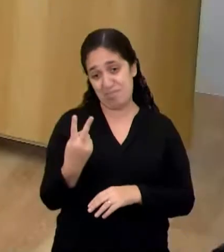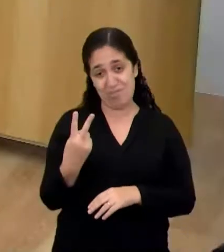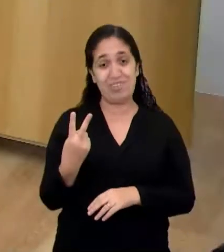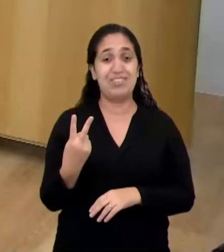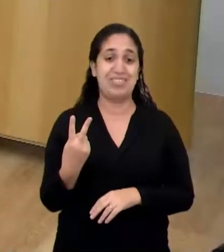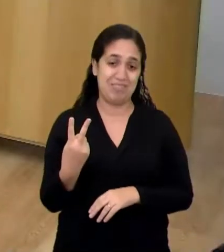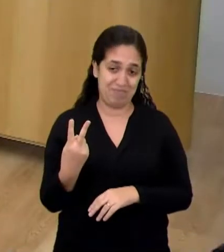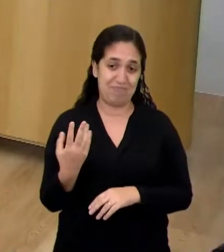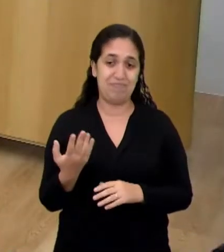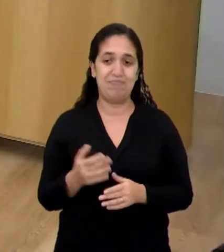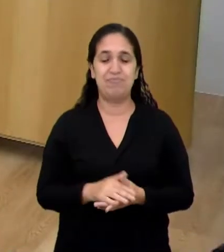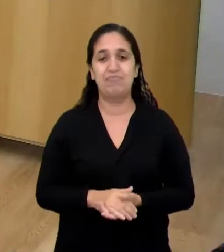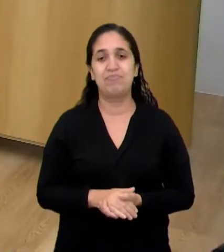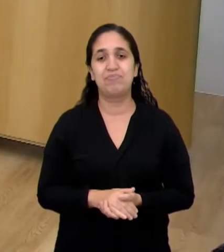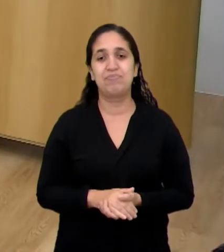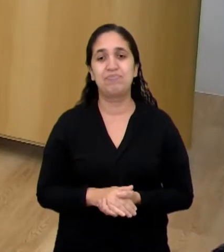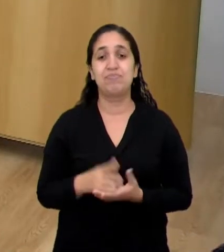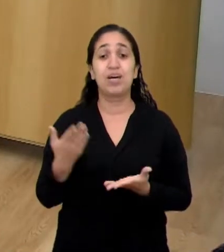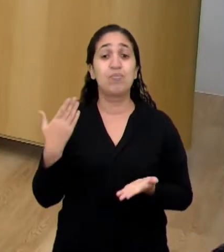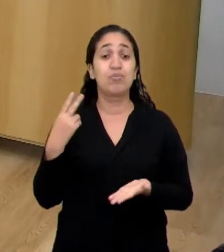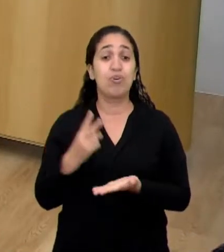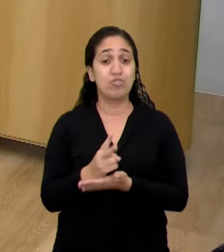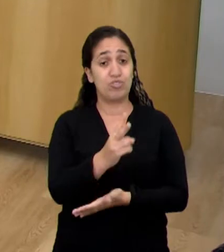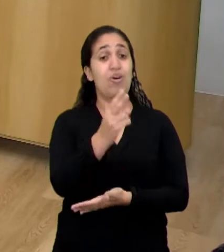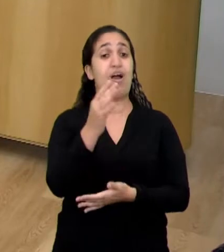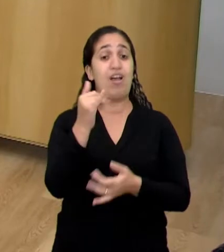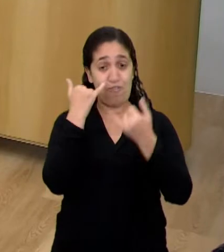2 participantes. Vamos continuar, tem mais